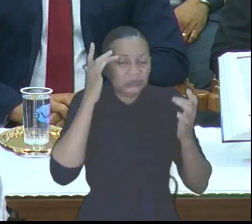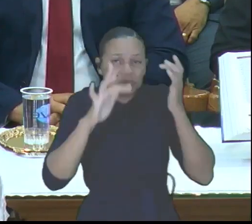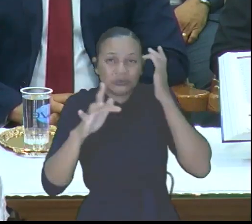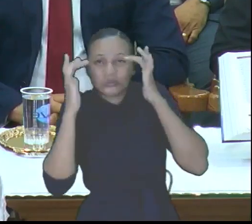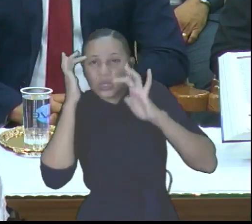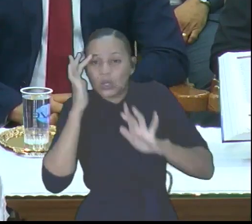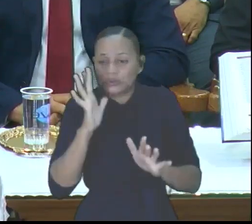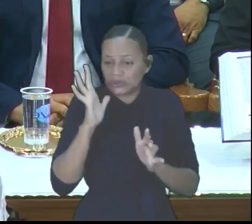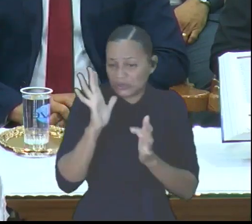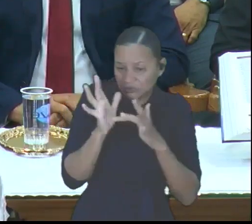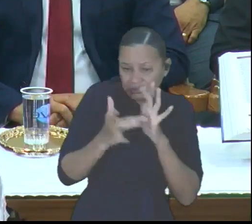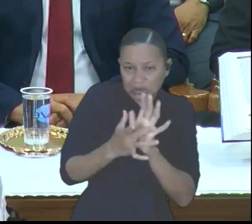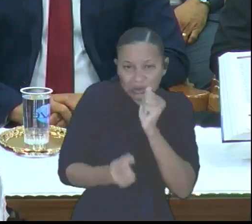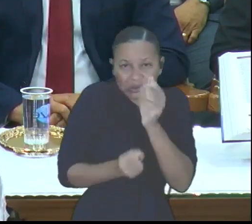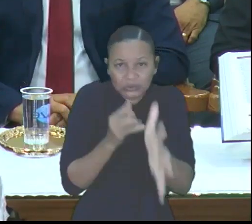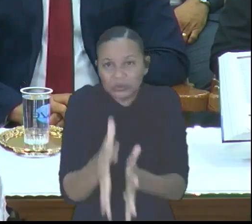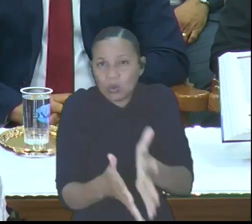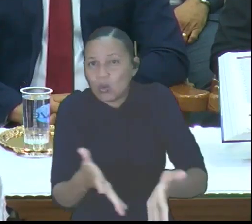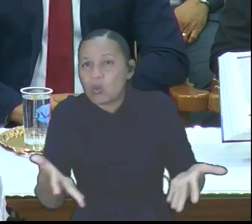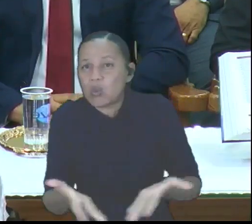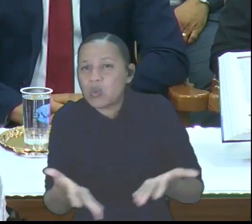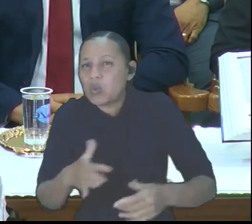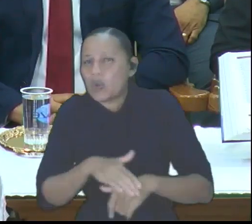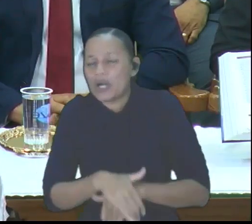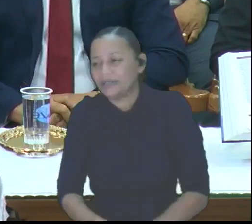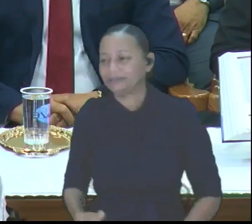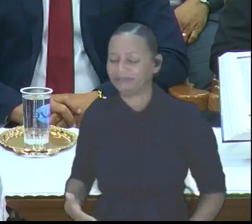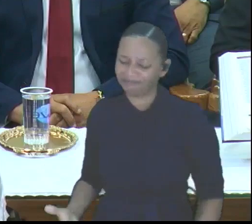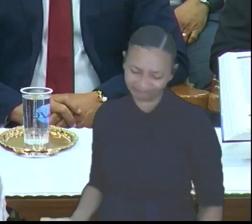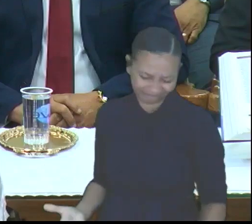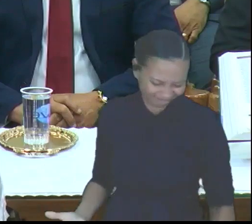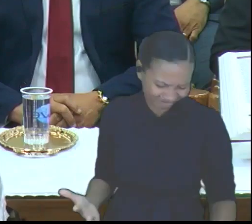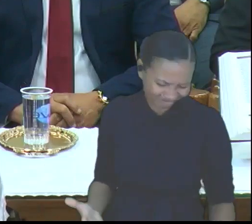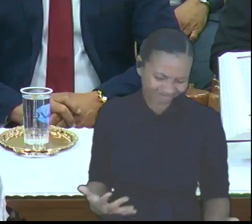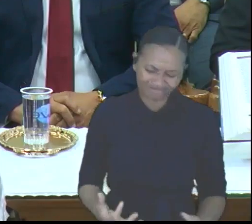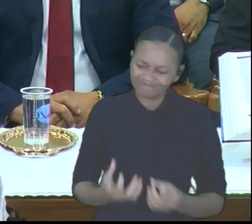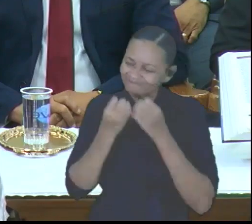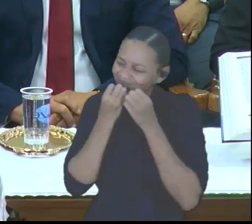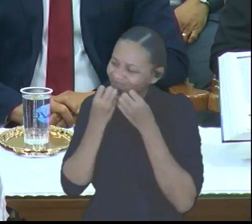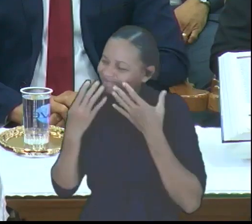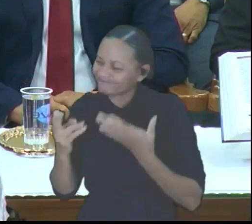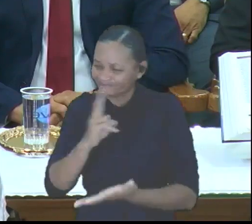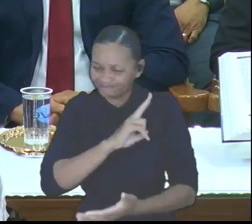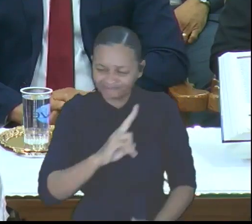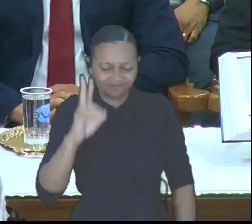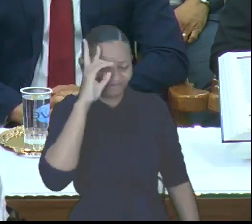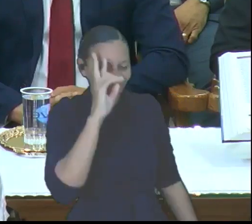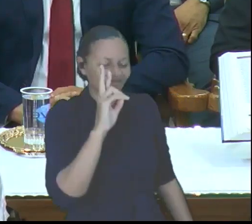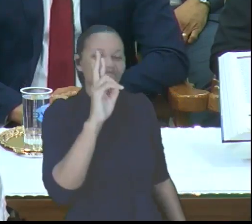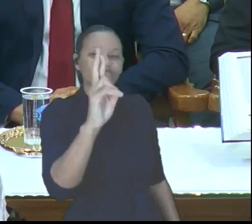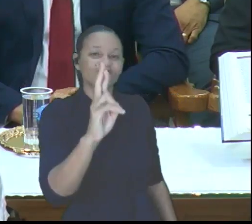Jesus está falando esta noite. Oh, bendito seja o nome do Senhor.